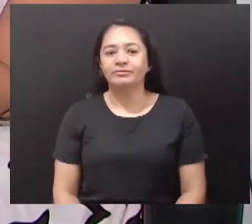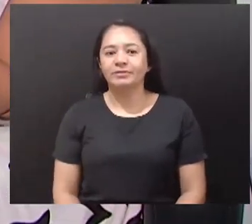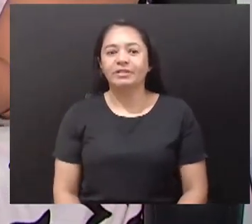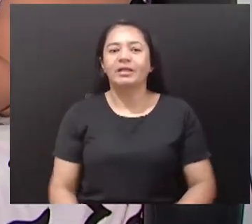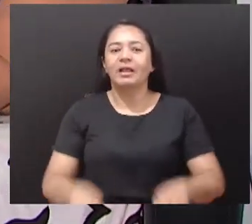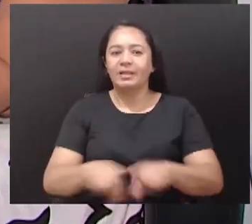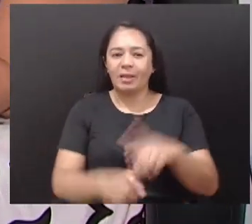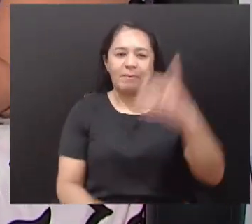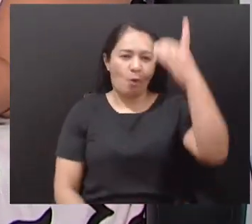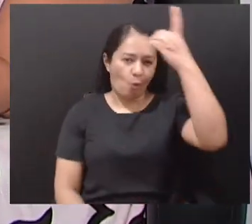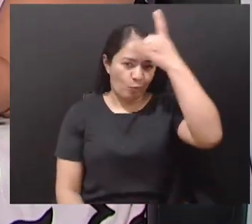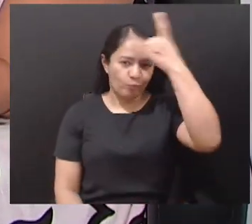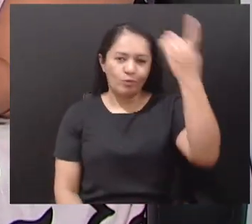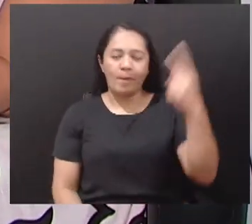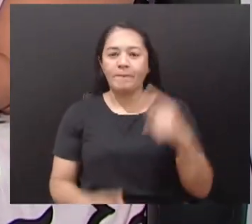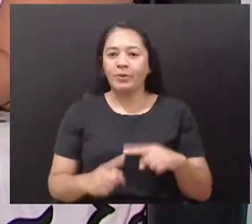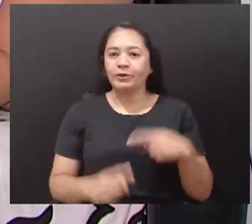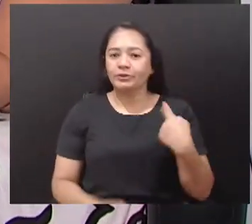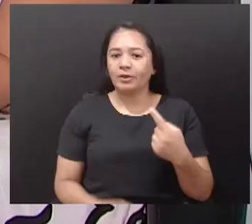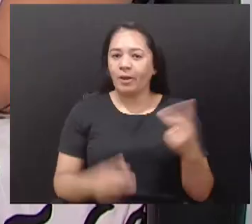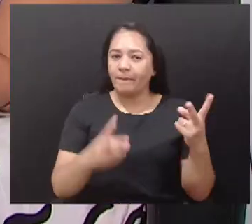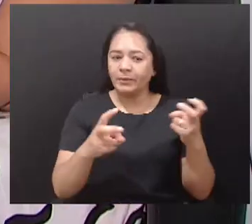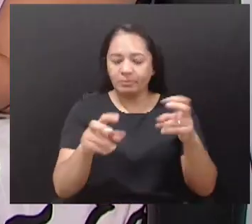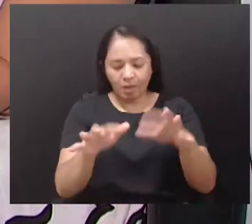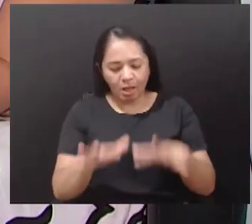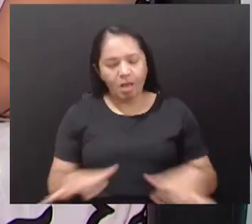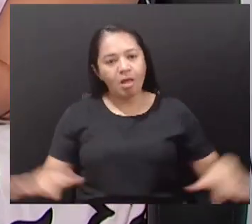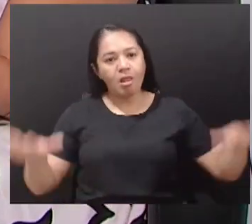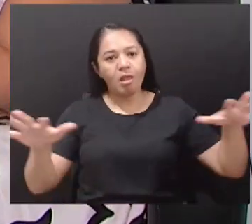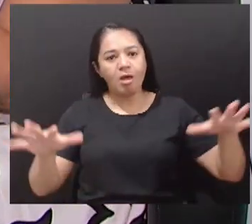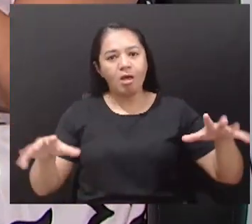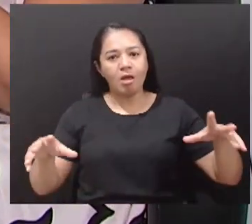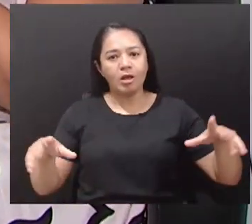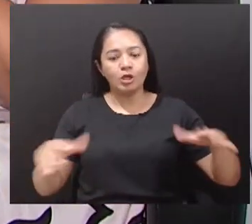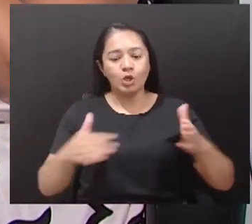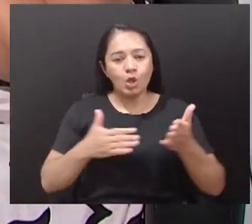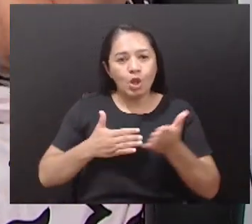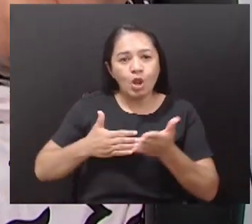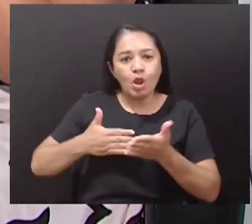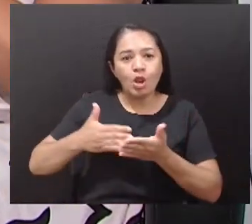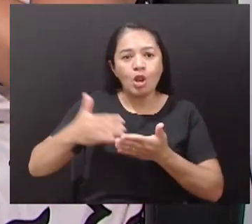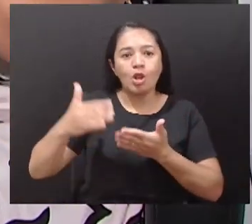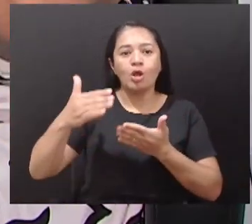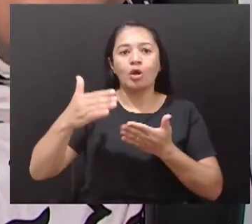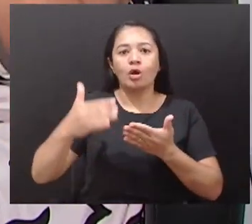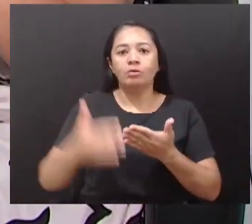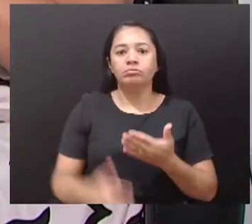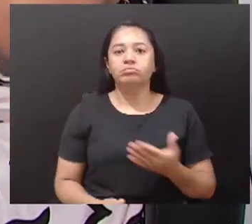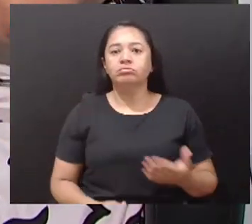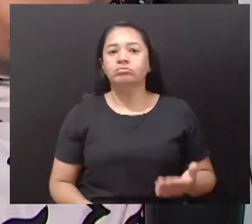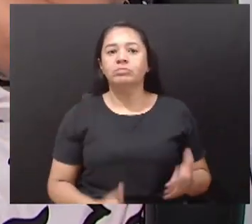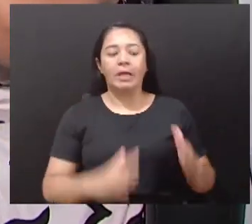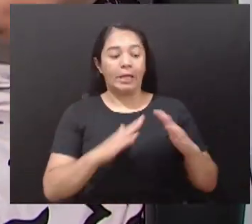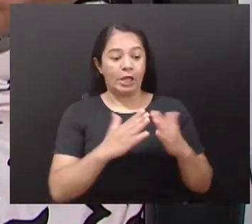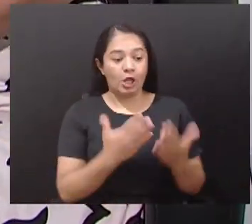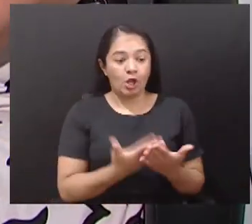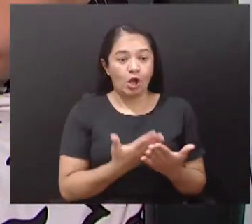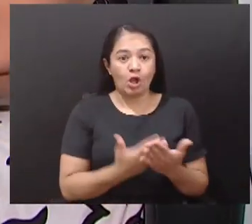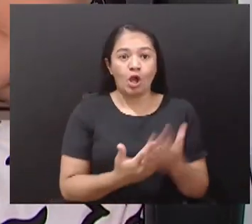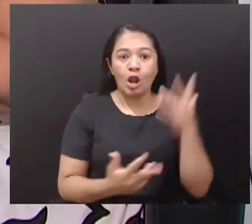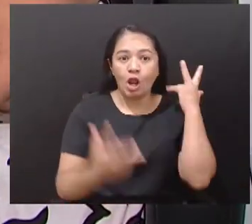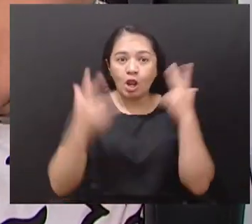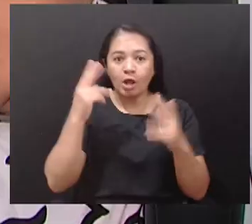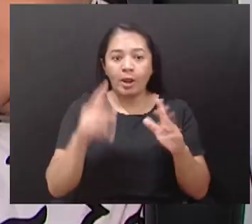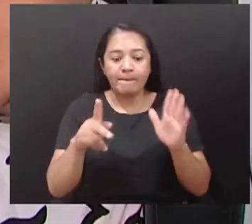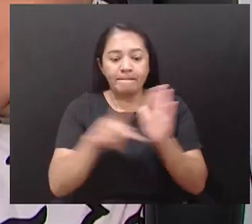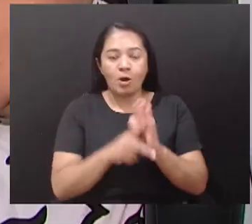porque, se a gente for olhar o mercado, no início não tinha escolas de cabeleireiros para